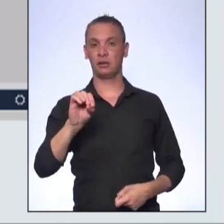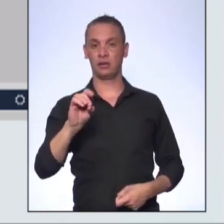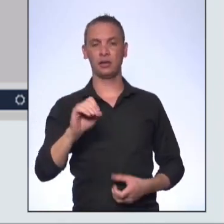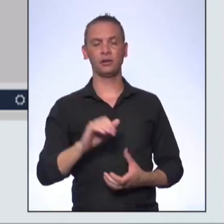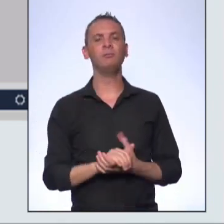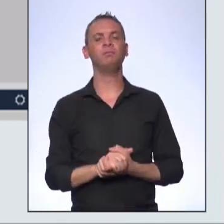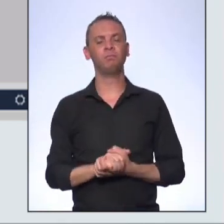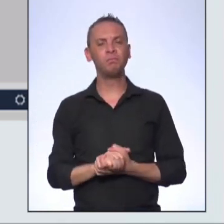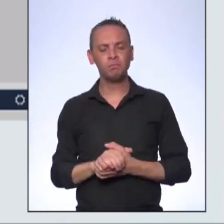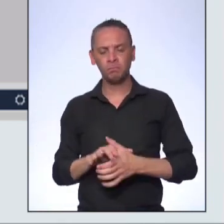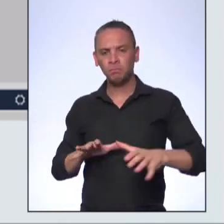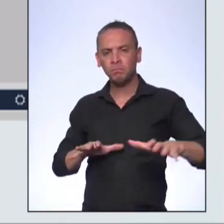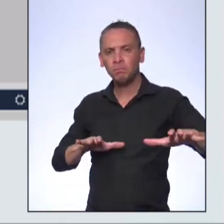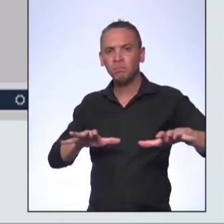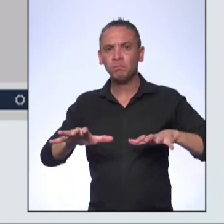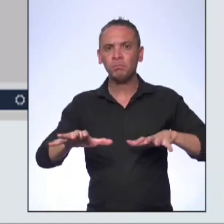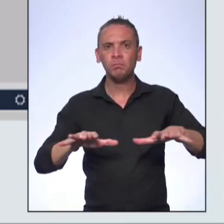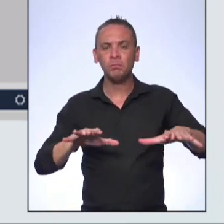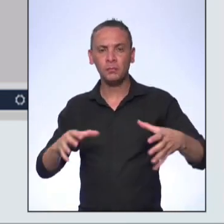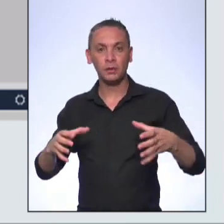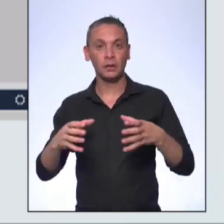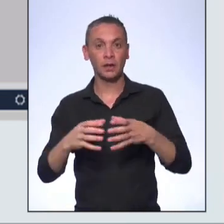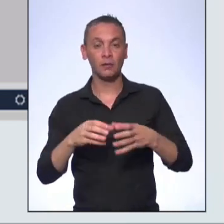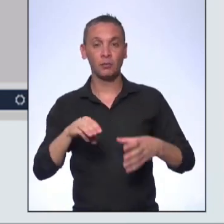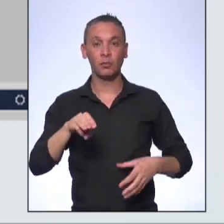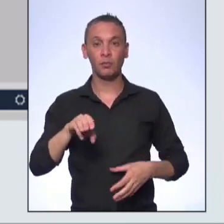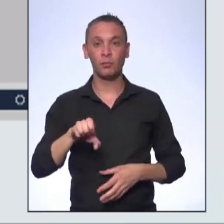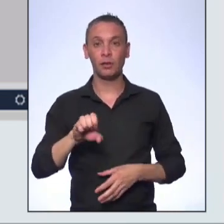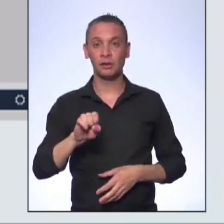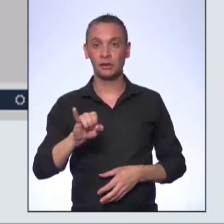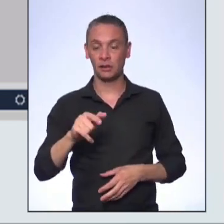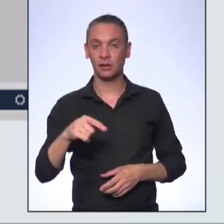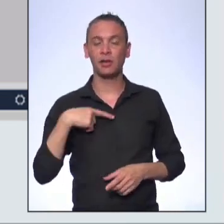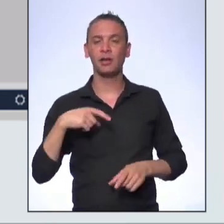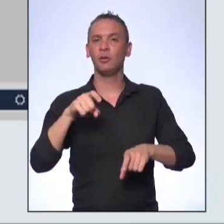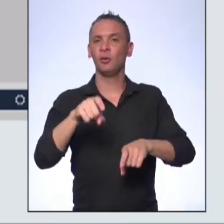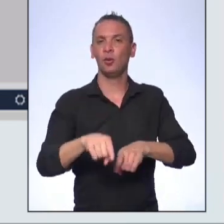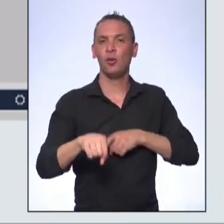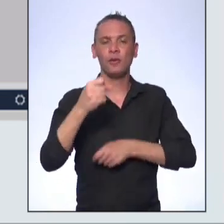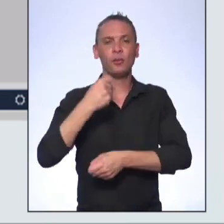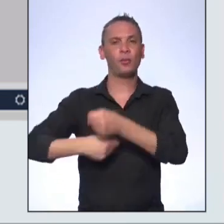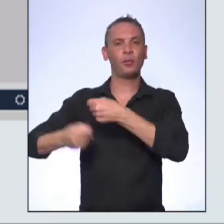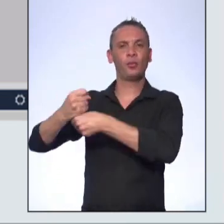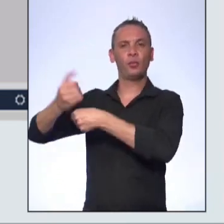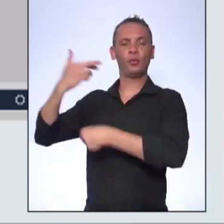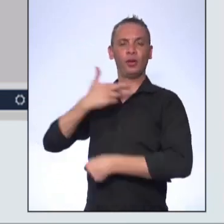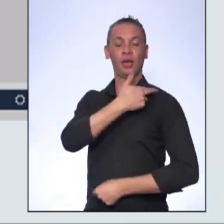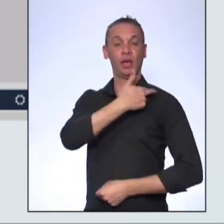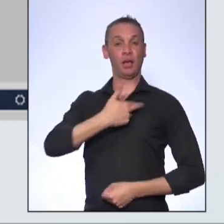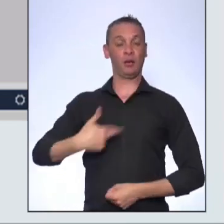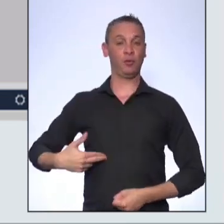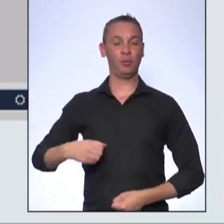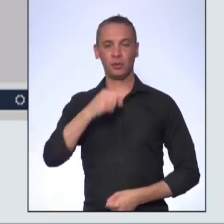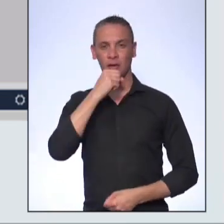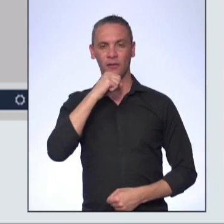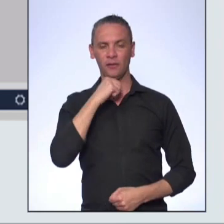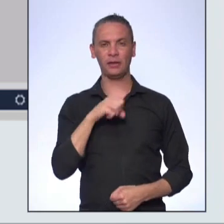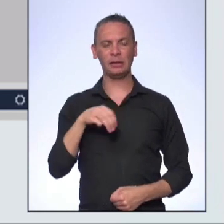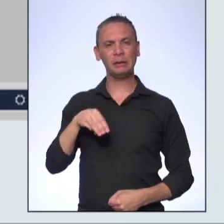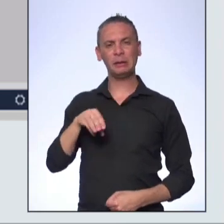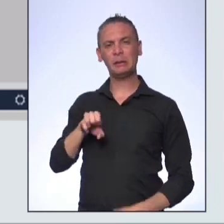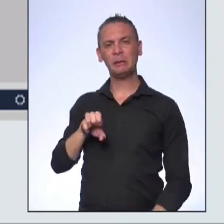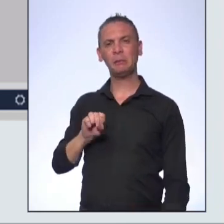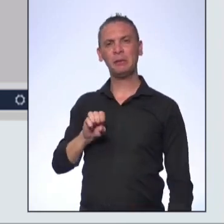Movimentos messiânicos foram os movimentos rurais ocorridos no Brasil durante a República Velha. O Messias, nesse caso, era